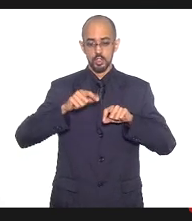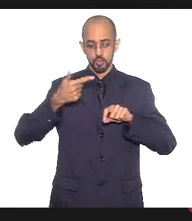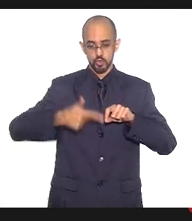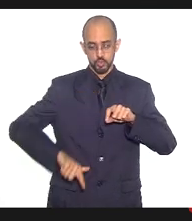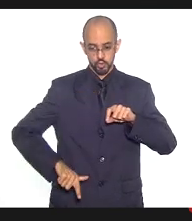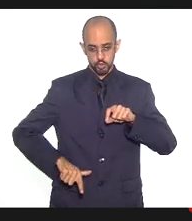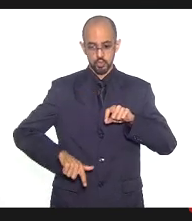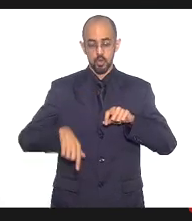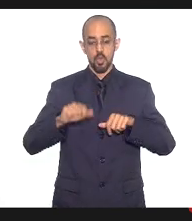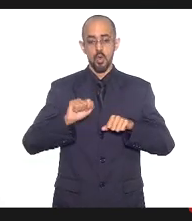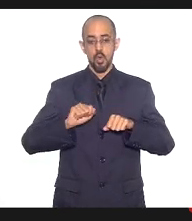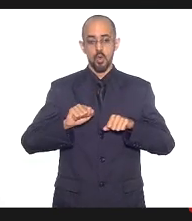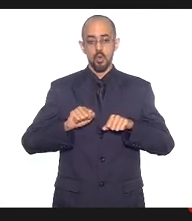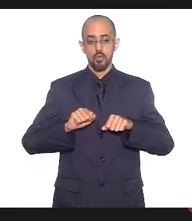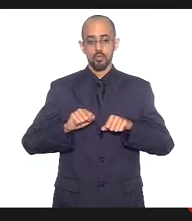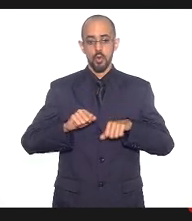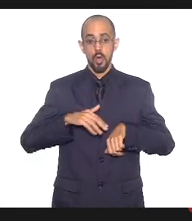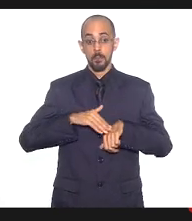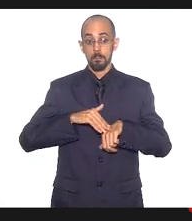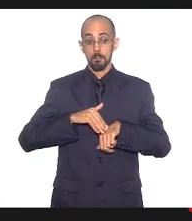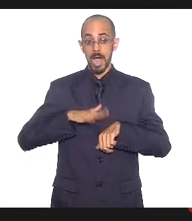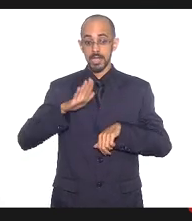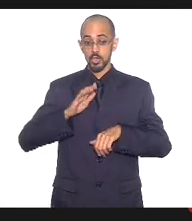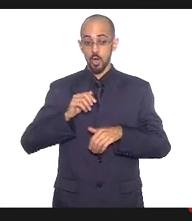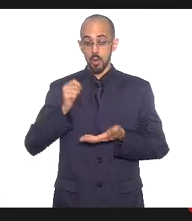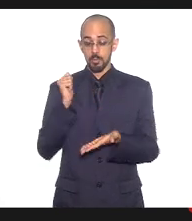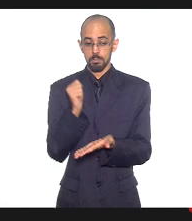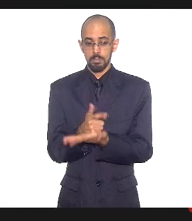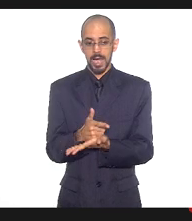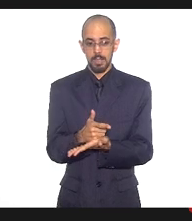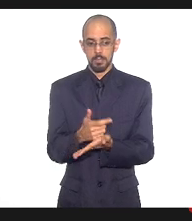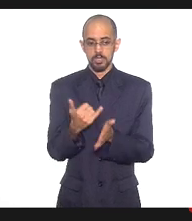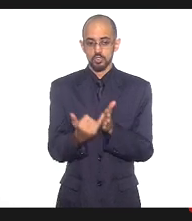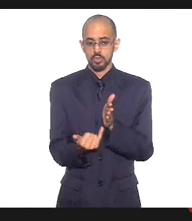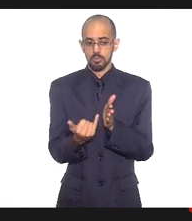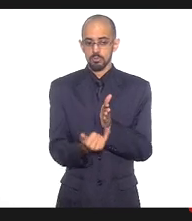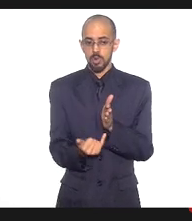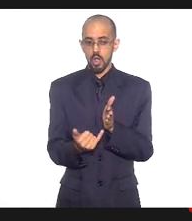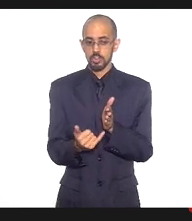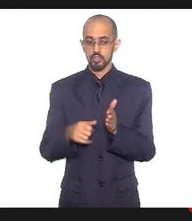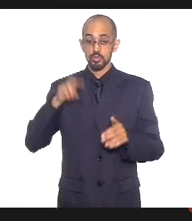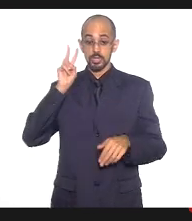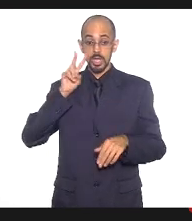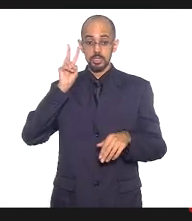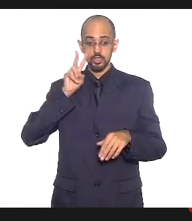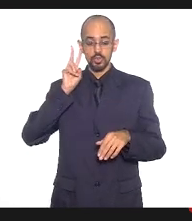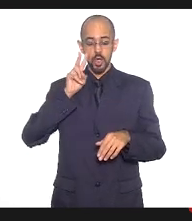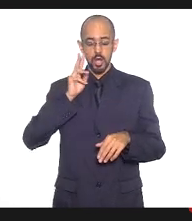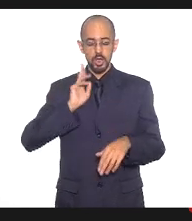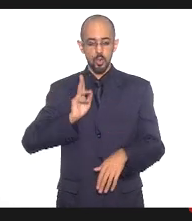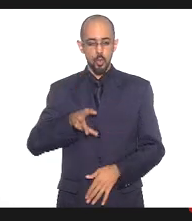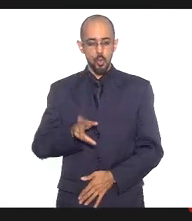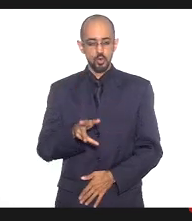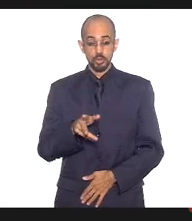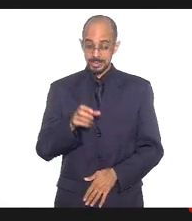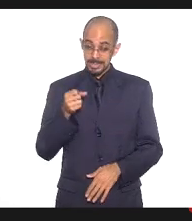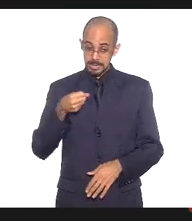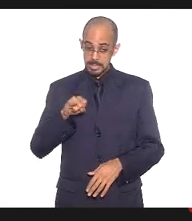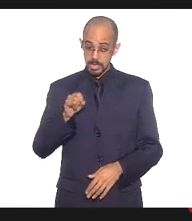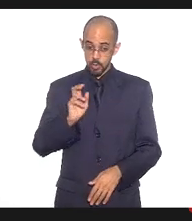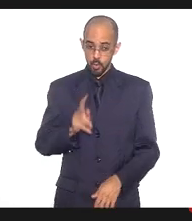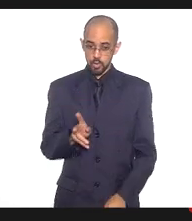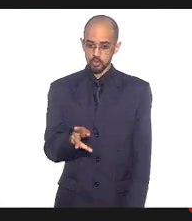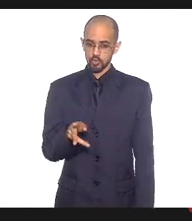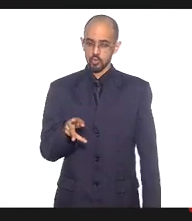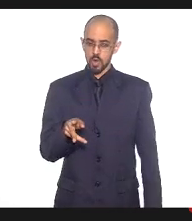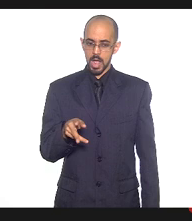esses fatores, teve o maior recolhimento de participações governamentais da história, e em se mantendo o patamar atual